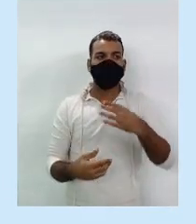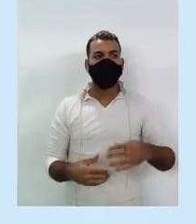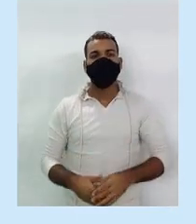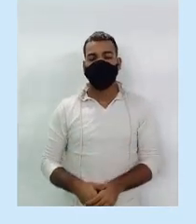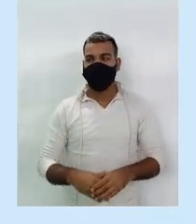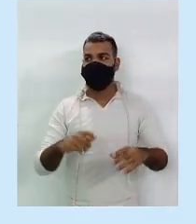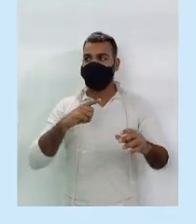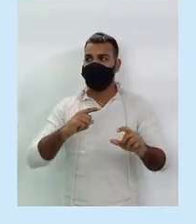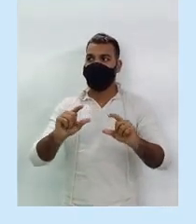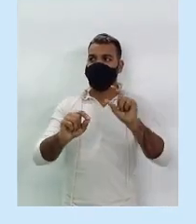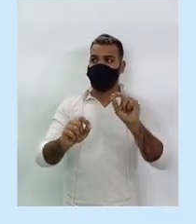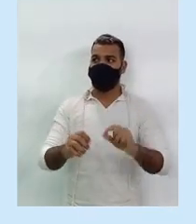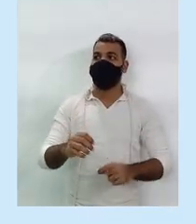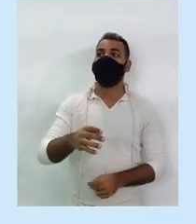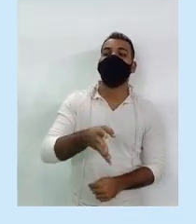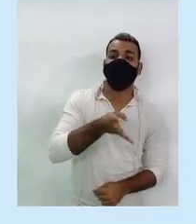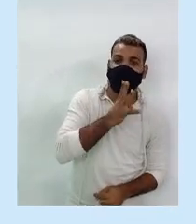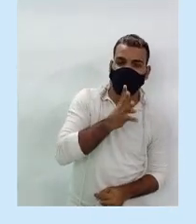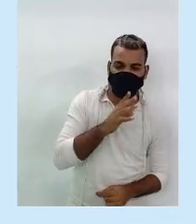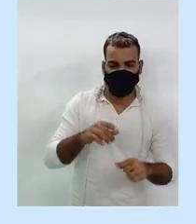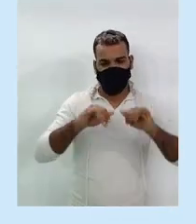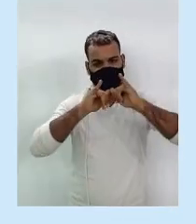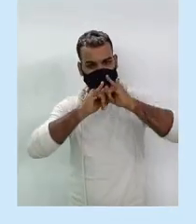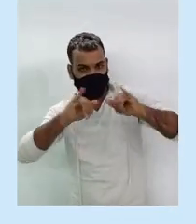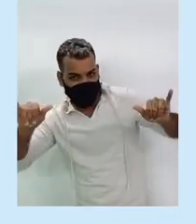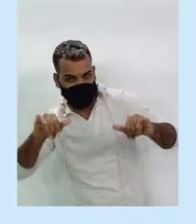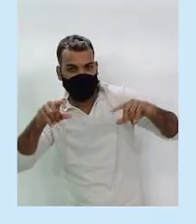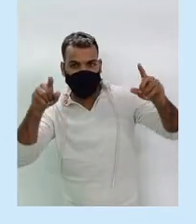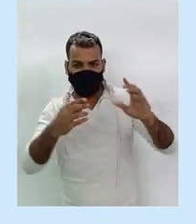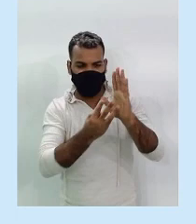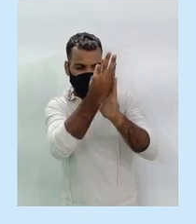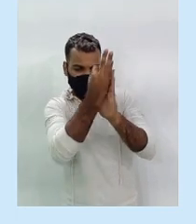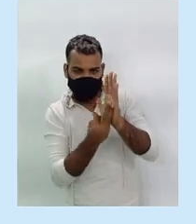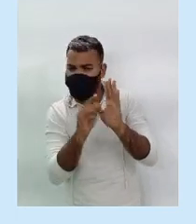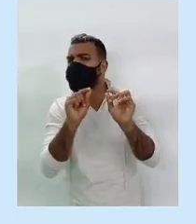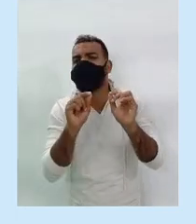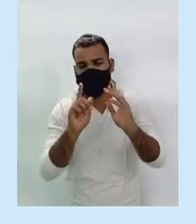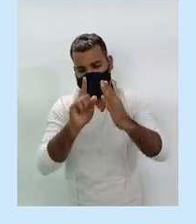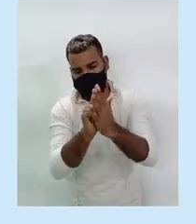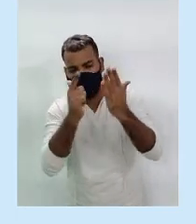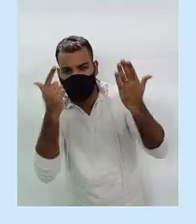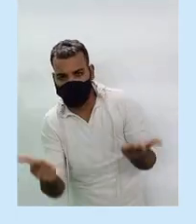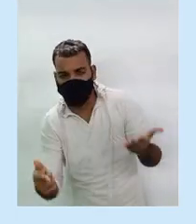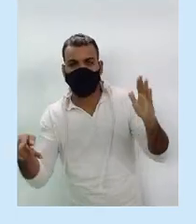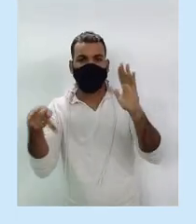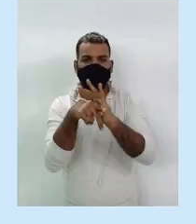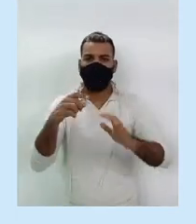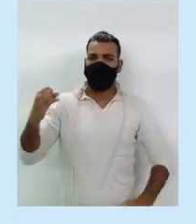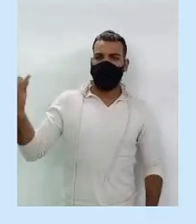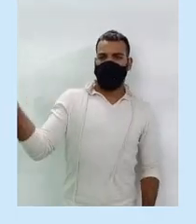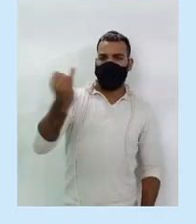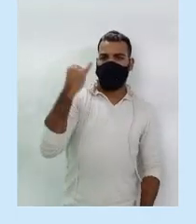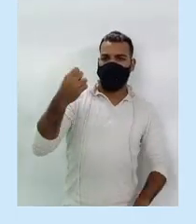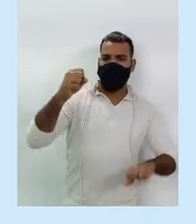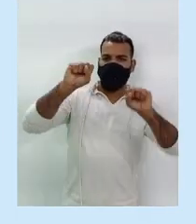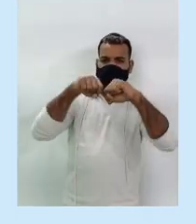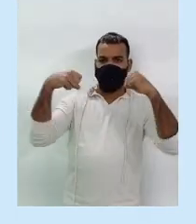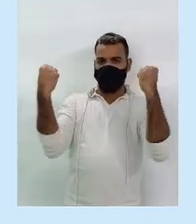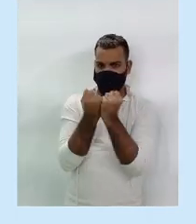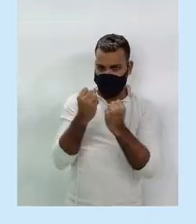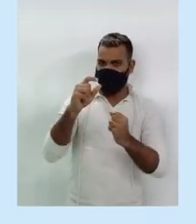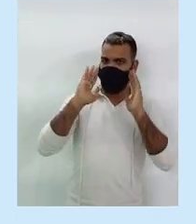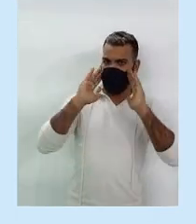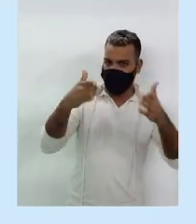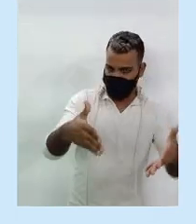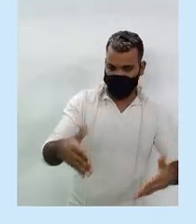seguinte questão. Vamos conhecer a notícia, que é um texto jornalístico de relevância social.